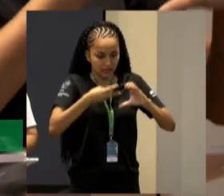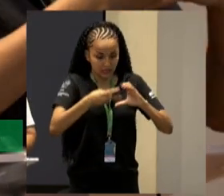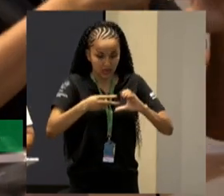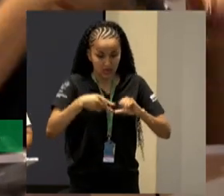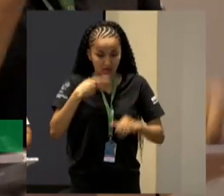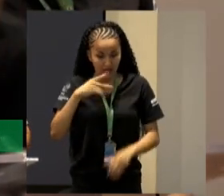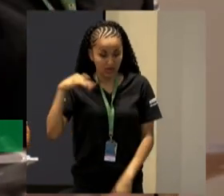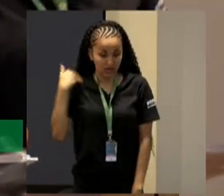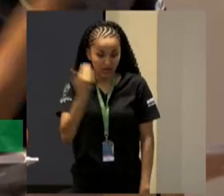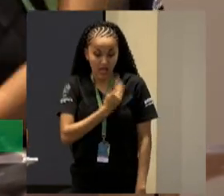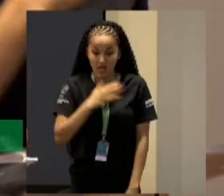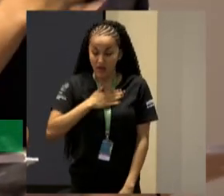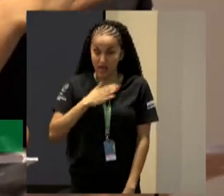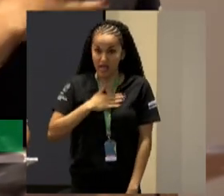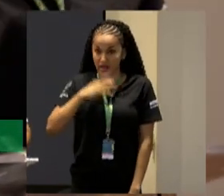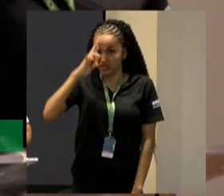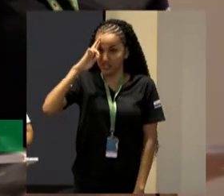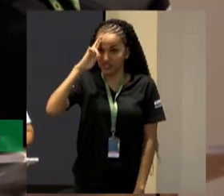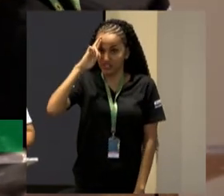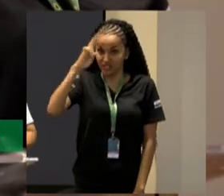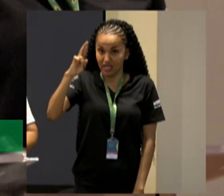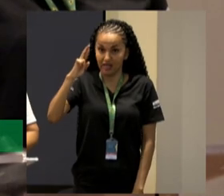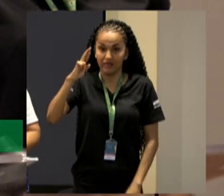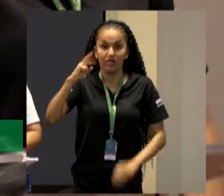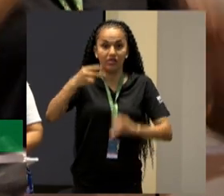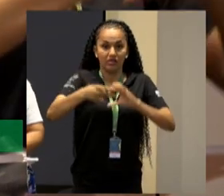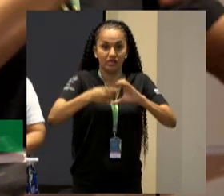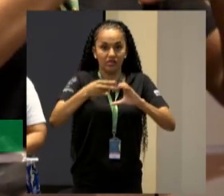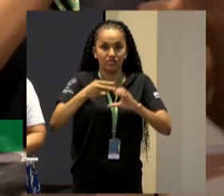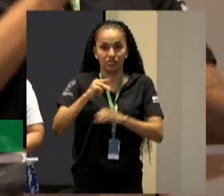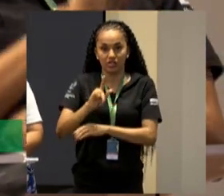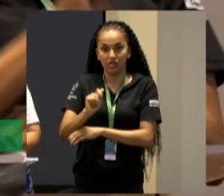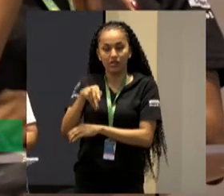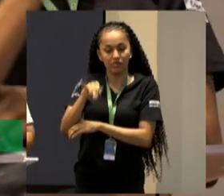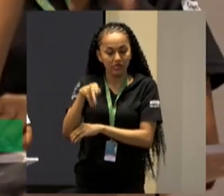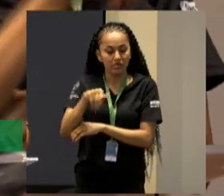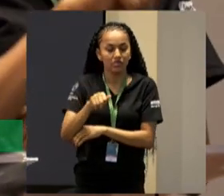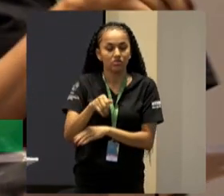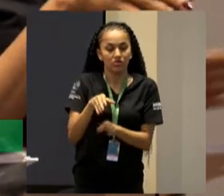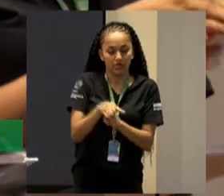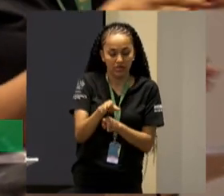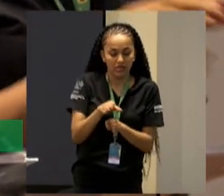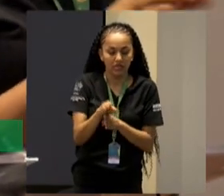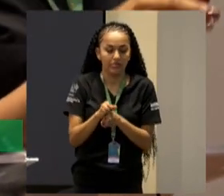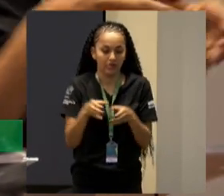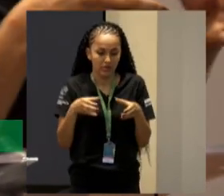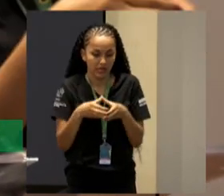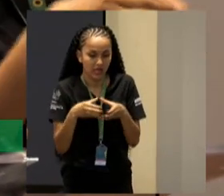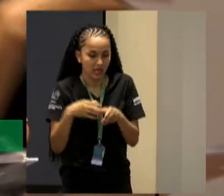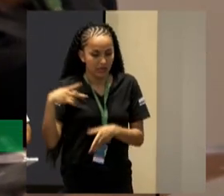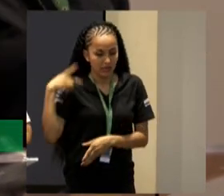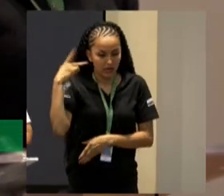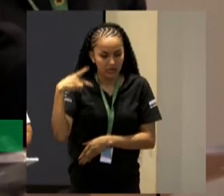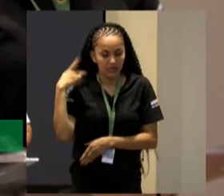digo nós, eu era chefe de gabinete do primeiro mandato do Márcio. Designada pela organização, politicamente pela organização Núcleo